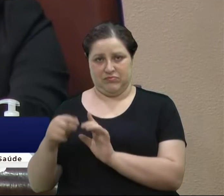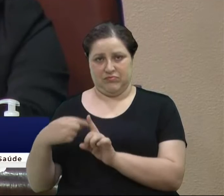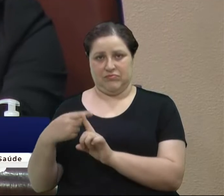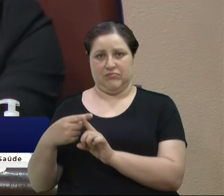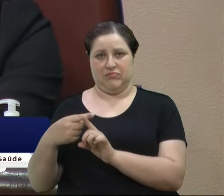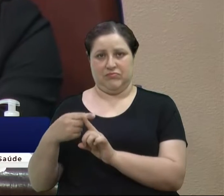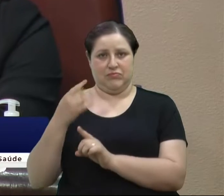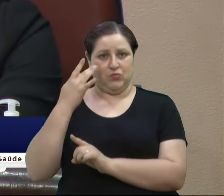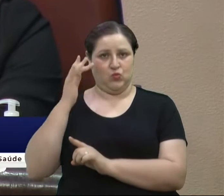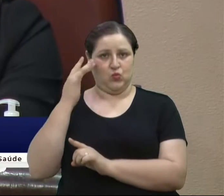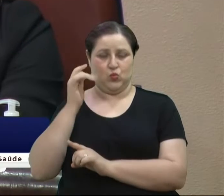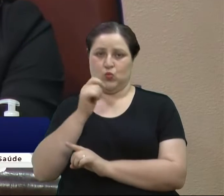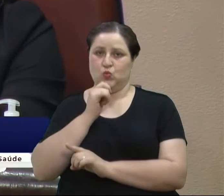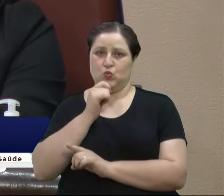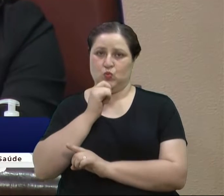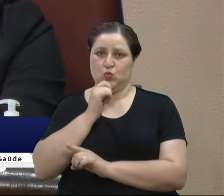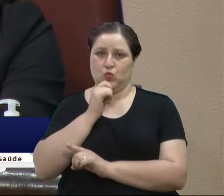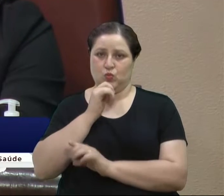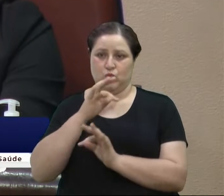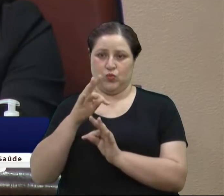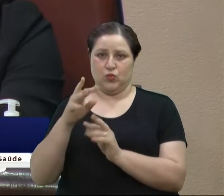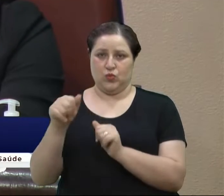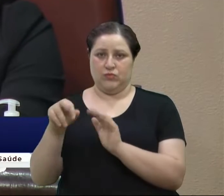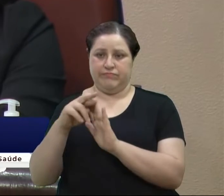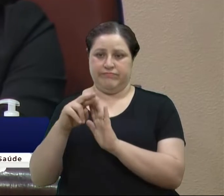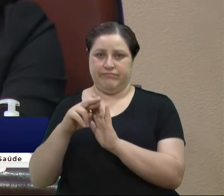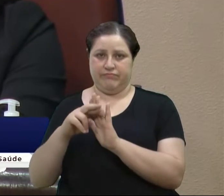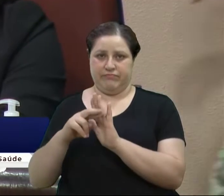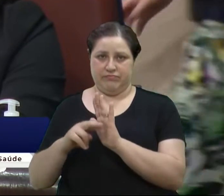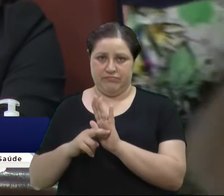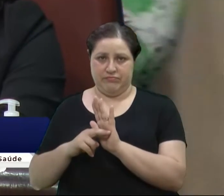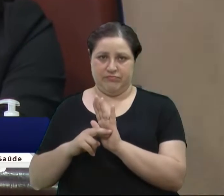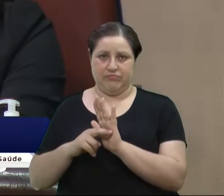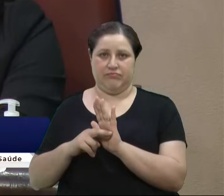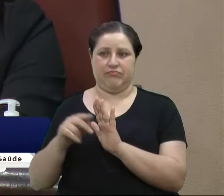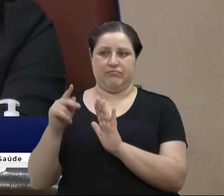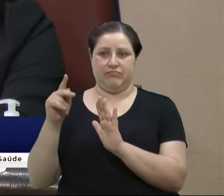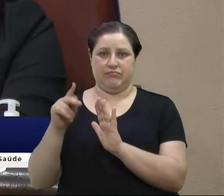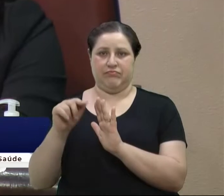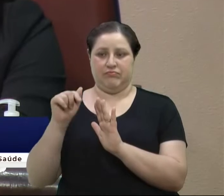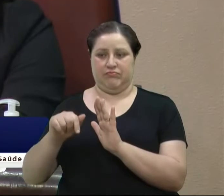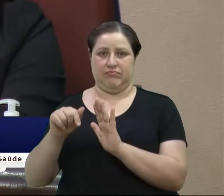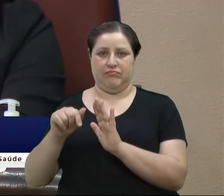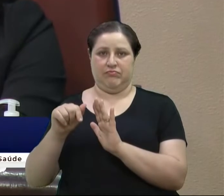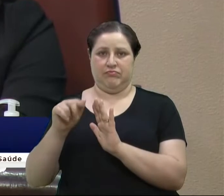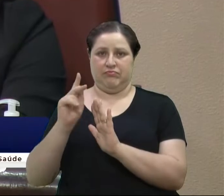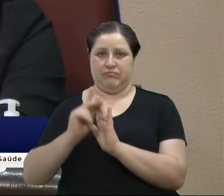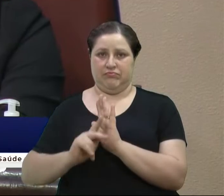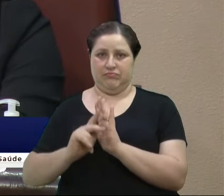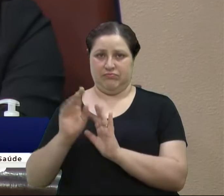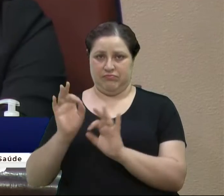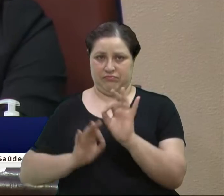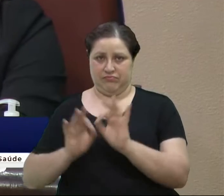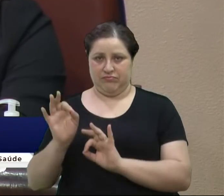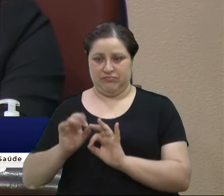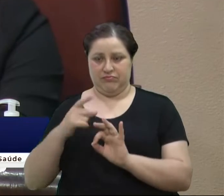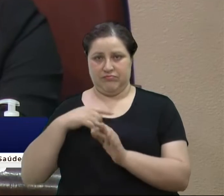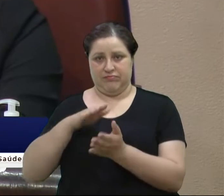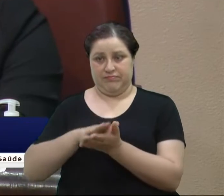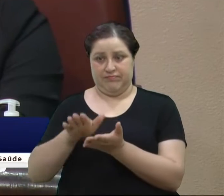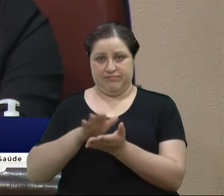as normativas todas que vão entrar através desse programa. A previsão de publicação é para essa